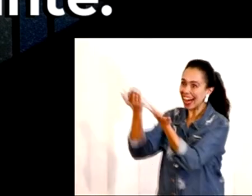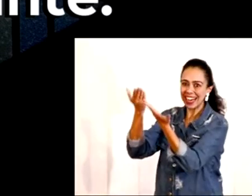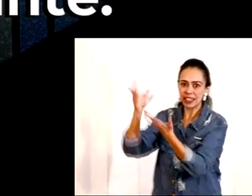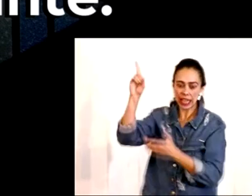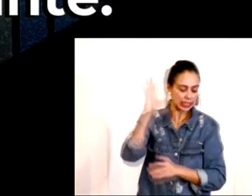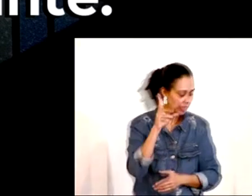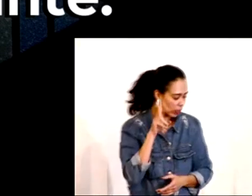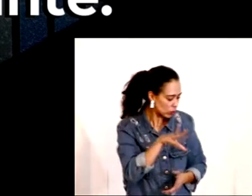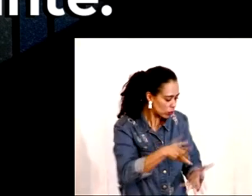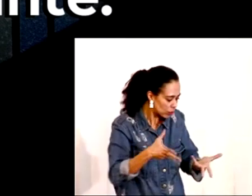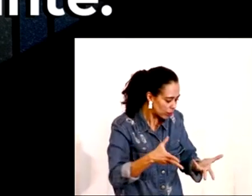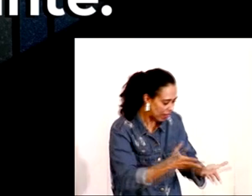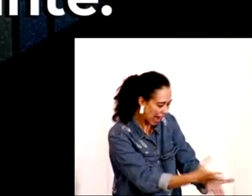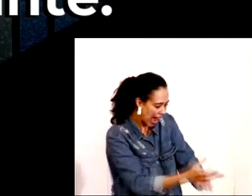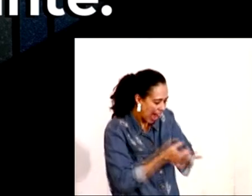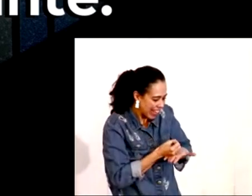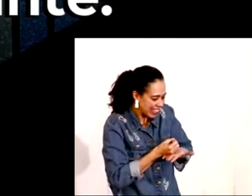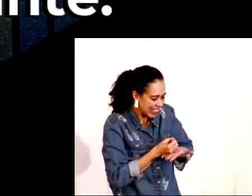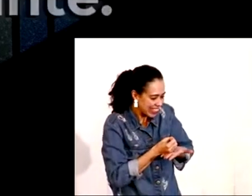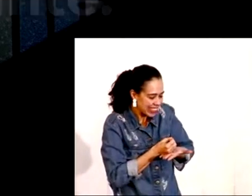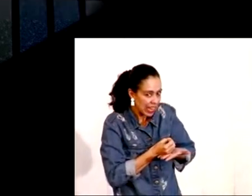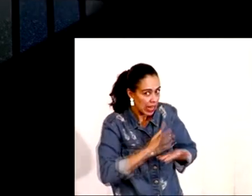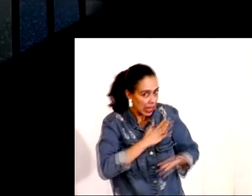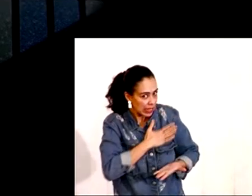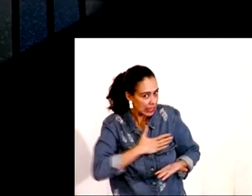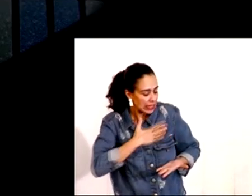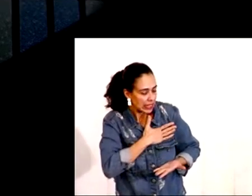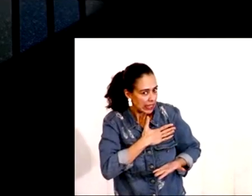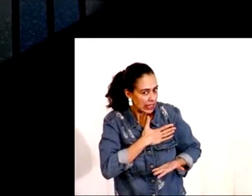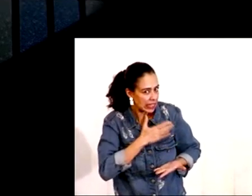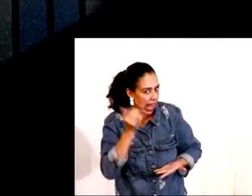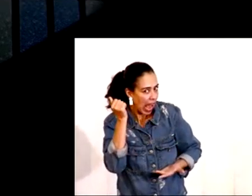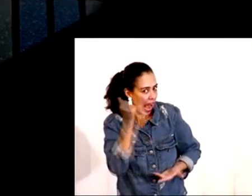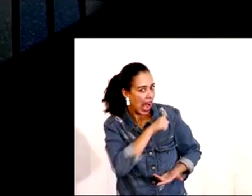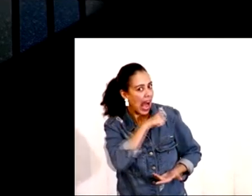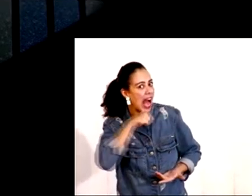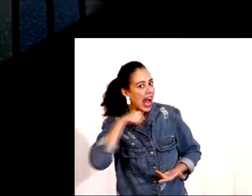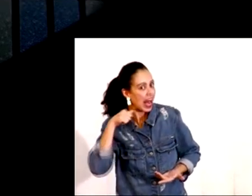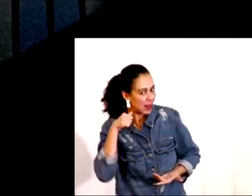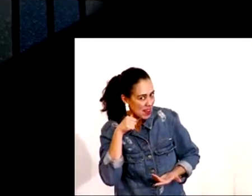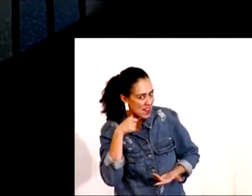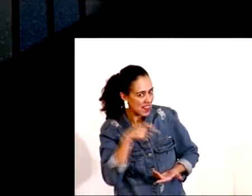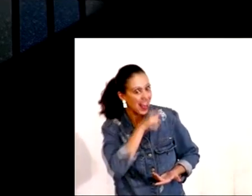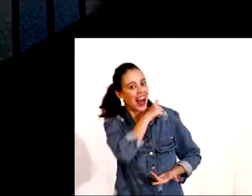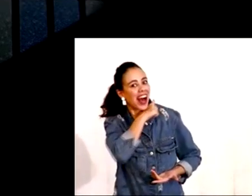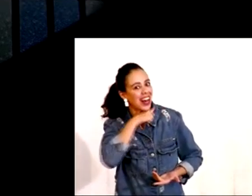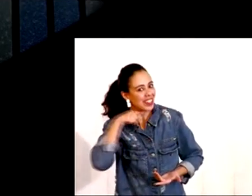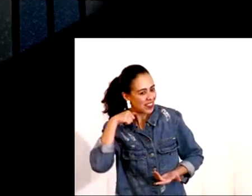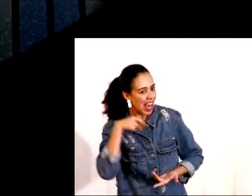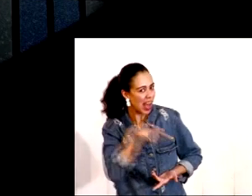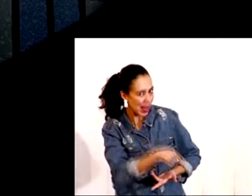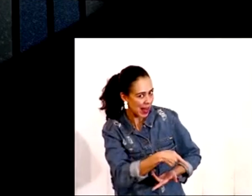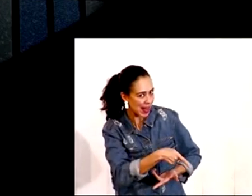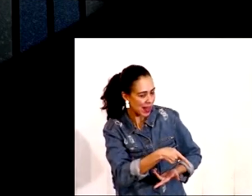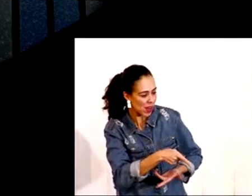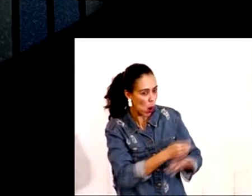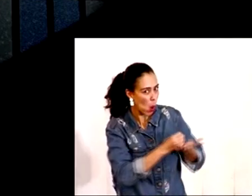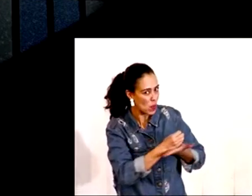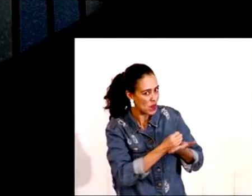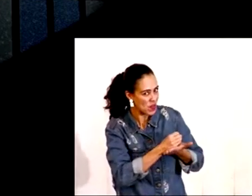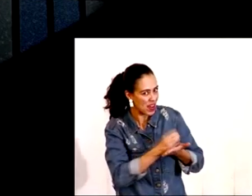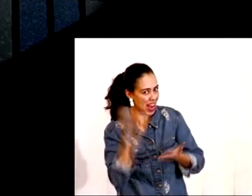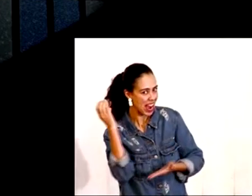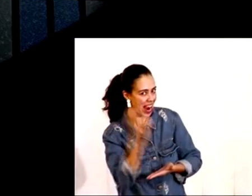sobremaneira Caim, e descaiu-lhe o semblante. Então lhe disse o Senhor: por que andas irado? E